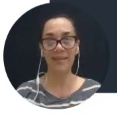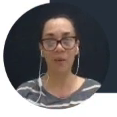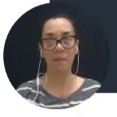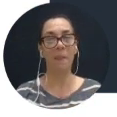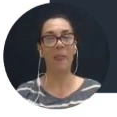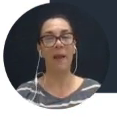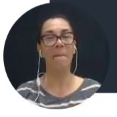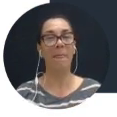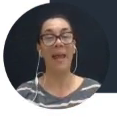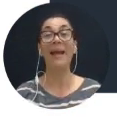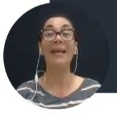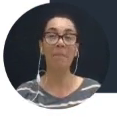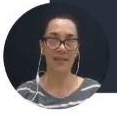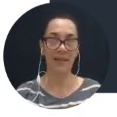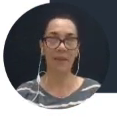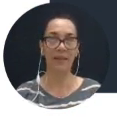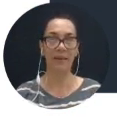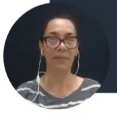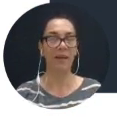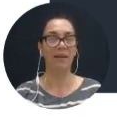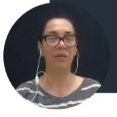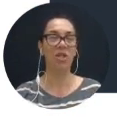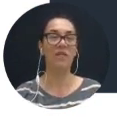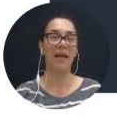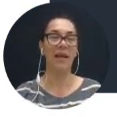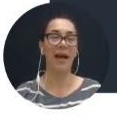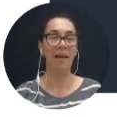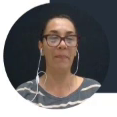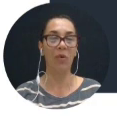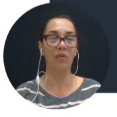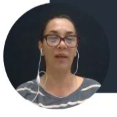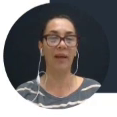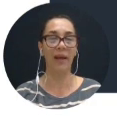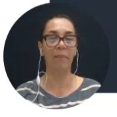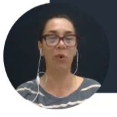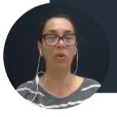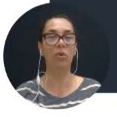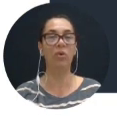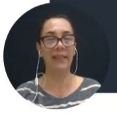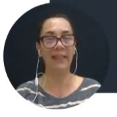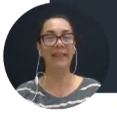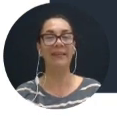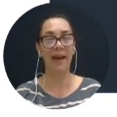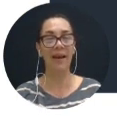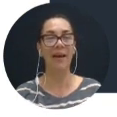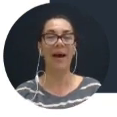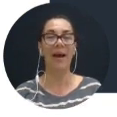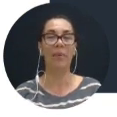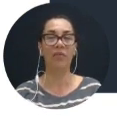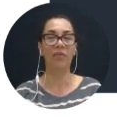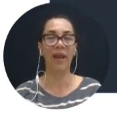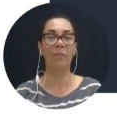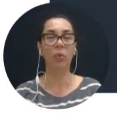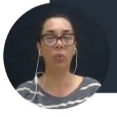outra decisão, né? Ela hipersegmenta. Então a gente vê aí, a prof é bonita,